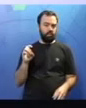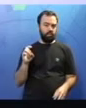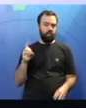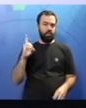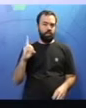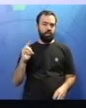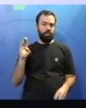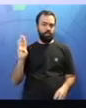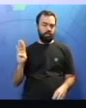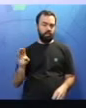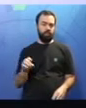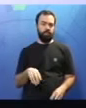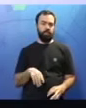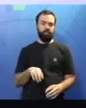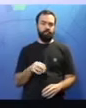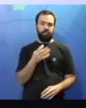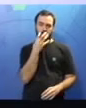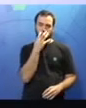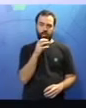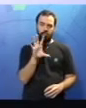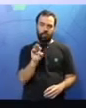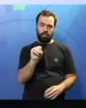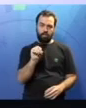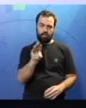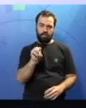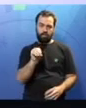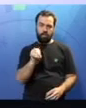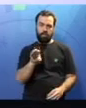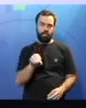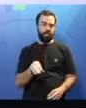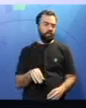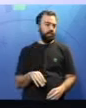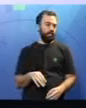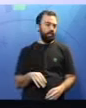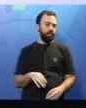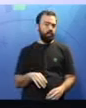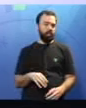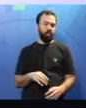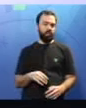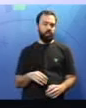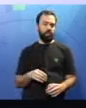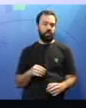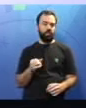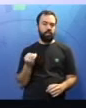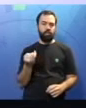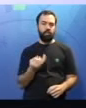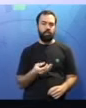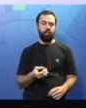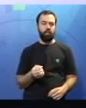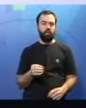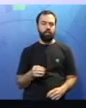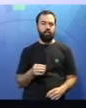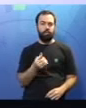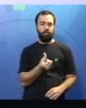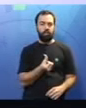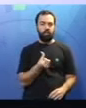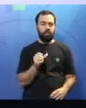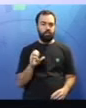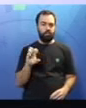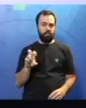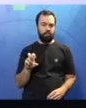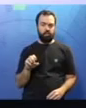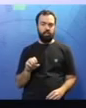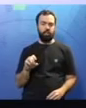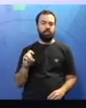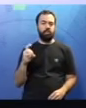cachorro latindo, ele atinge 65 decibéis. Então, você vê que não é tão difícil assim ultrapassar